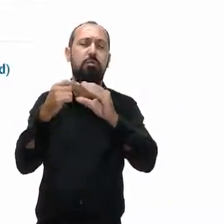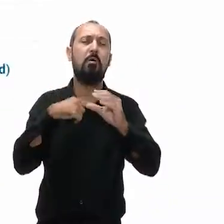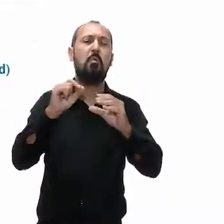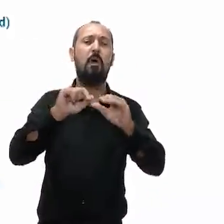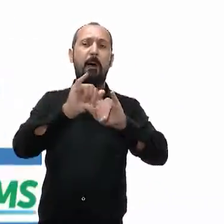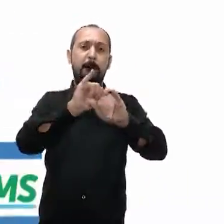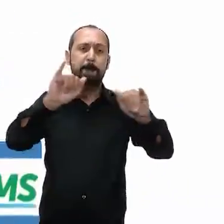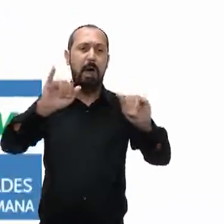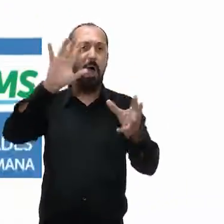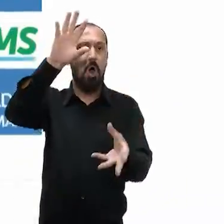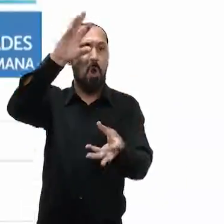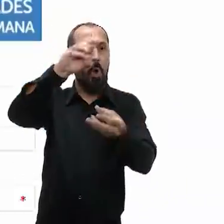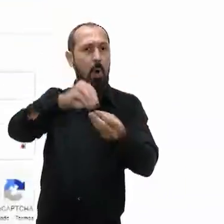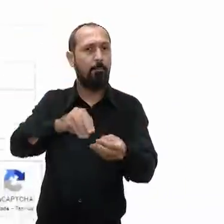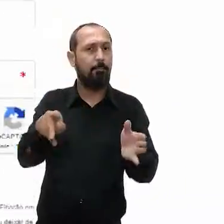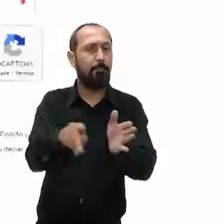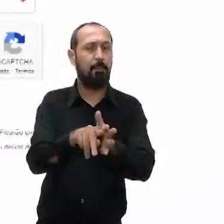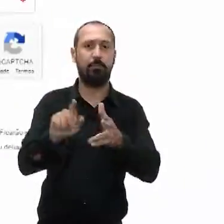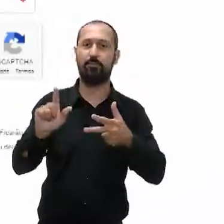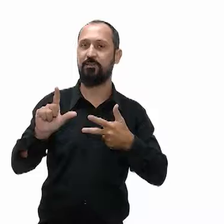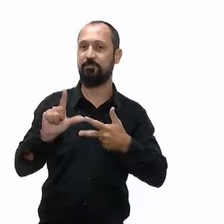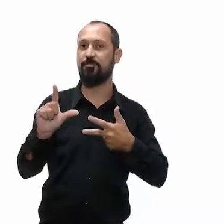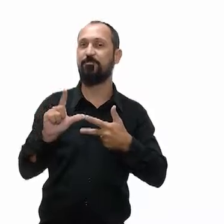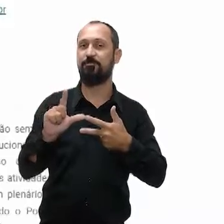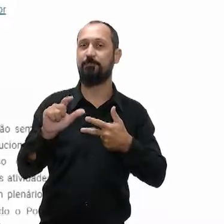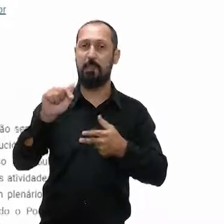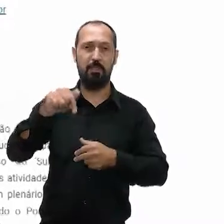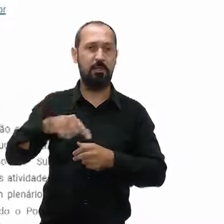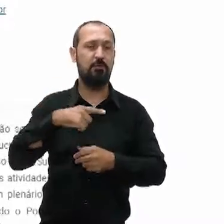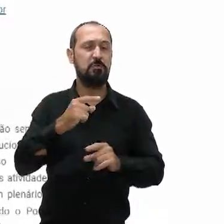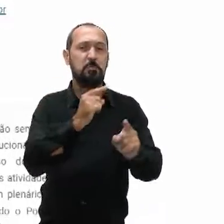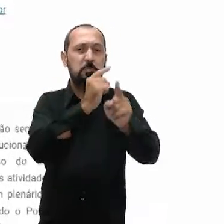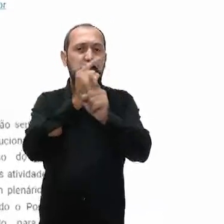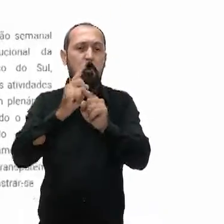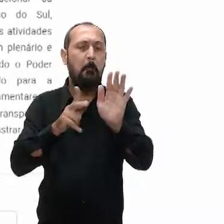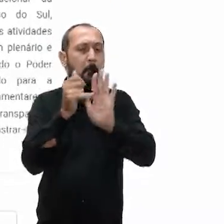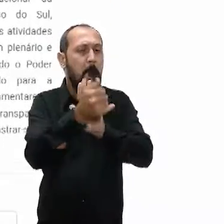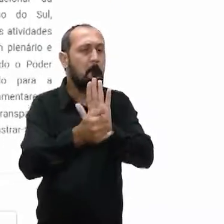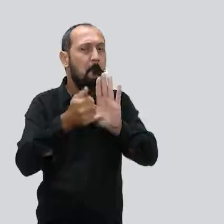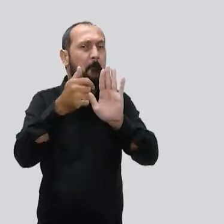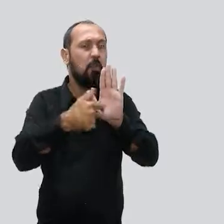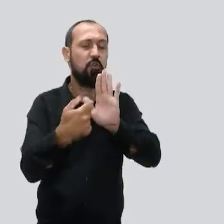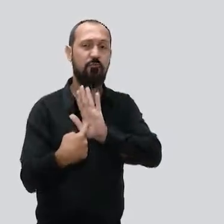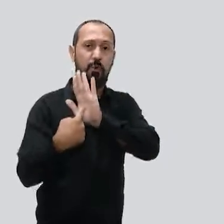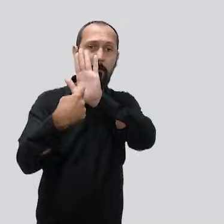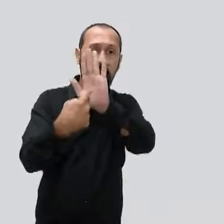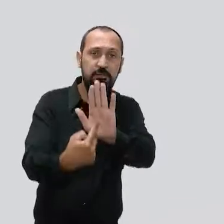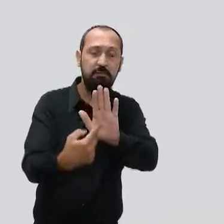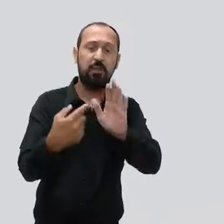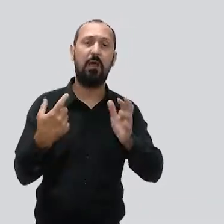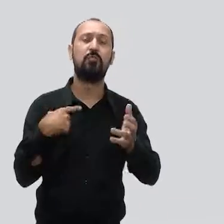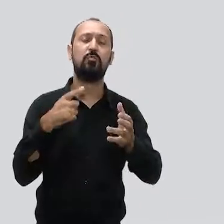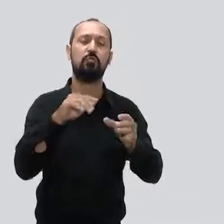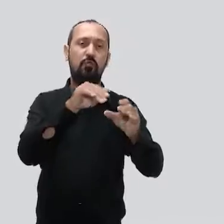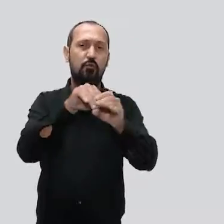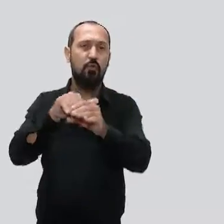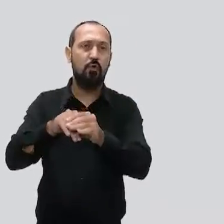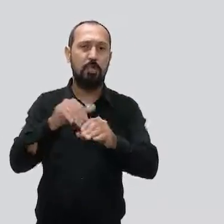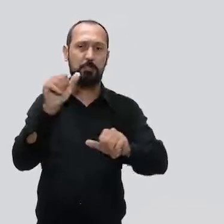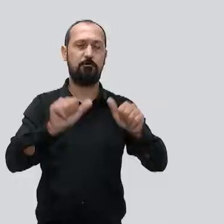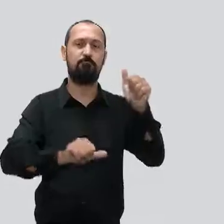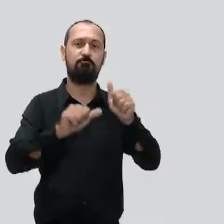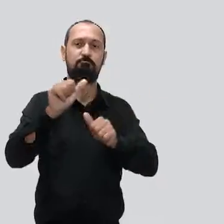com resumo das principais atividades do Legislativo. Aqui você encontra os projetos que foram apresentados, os